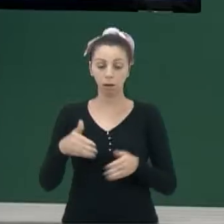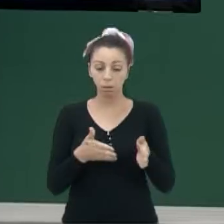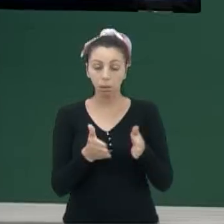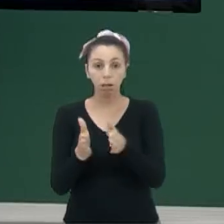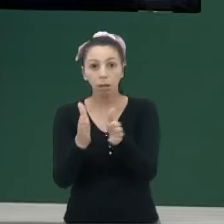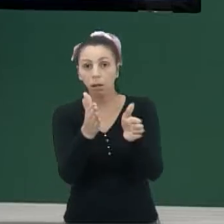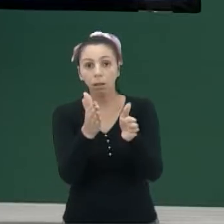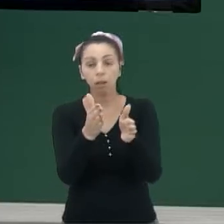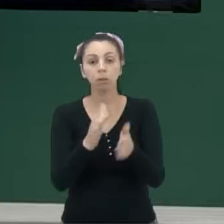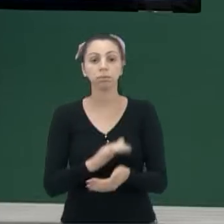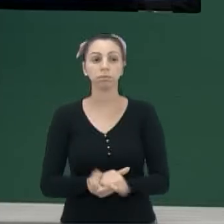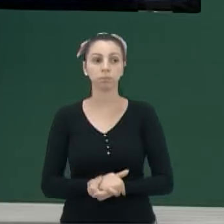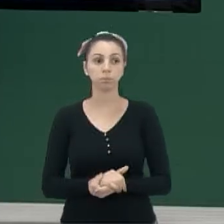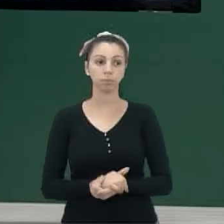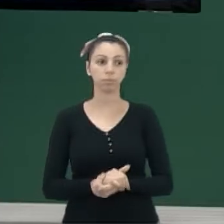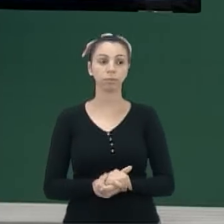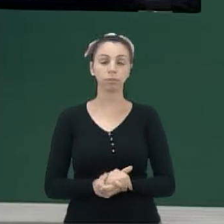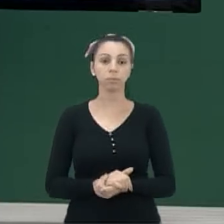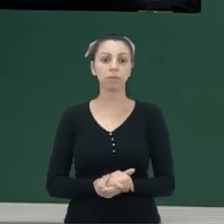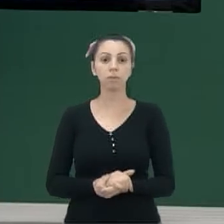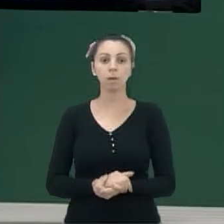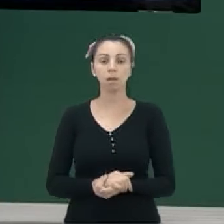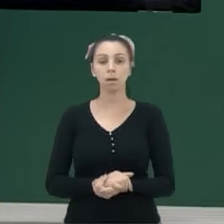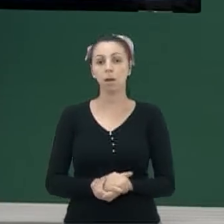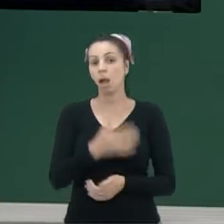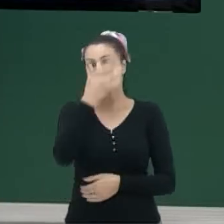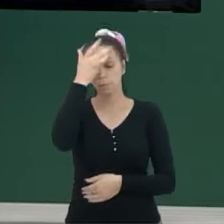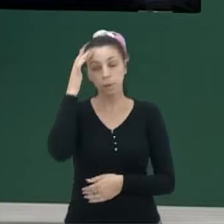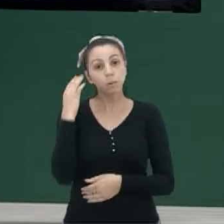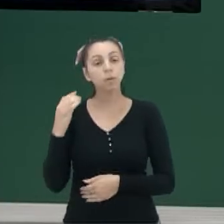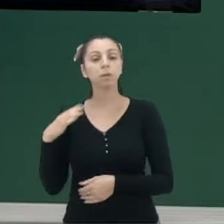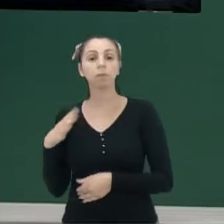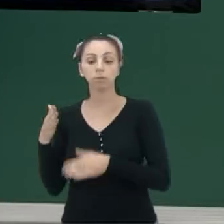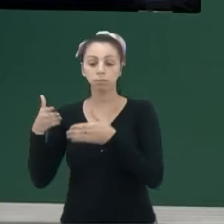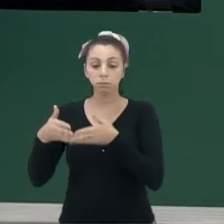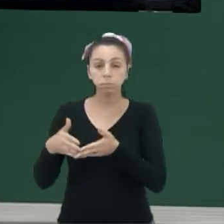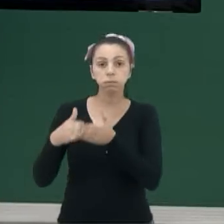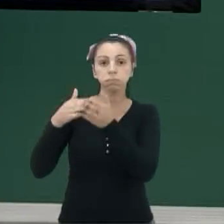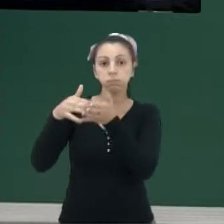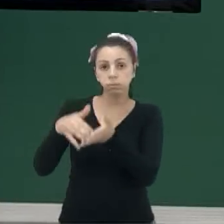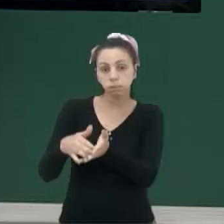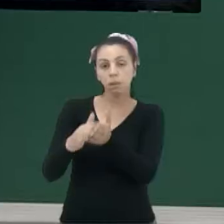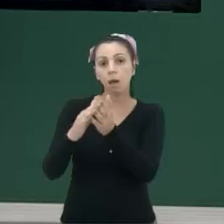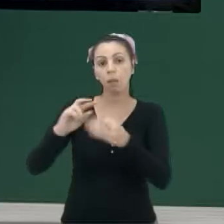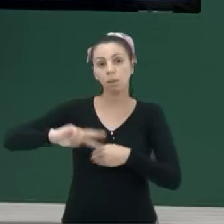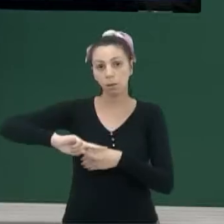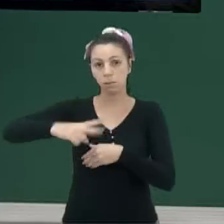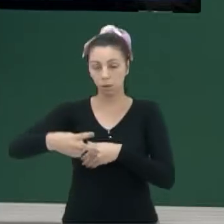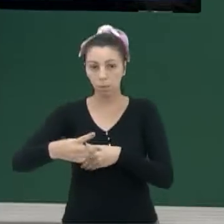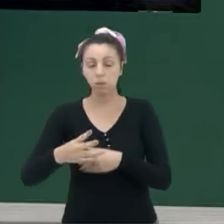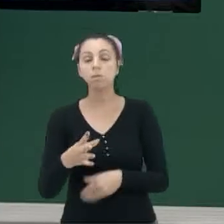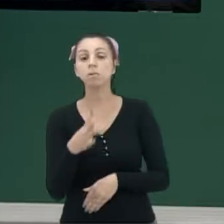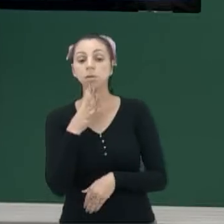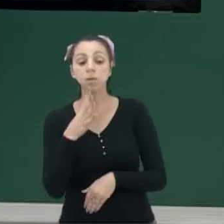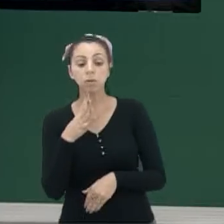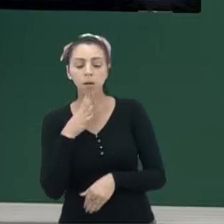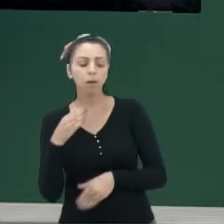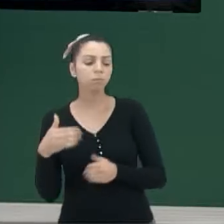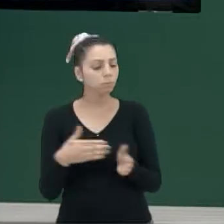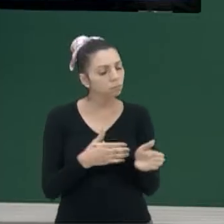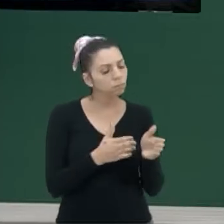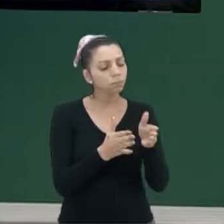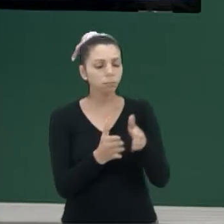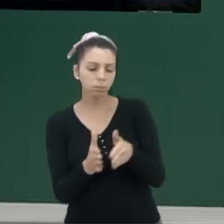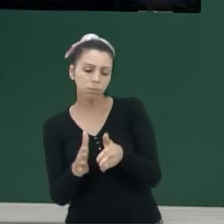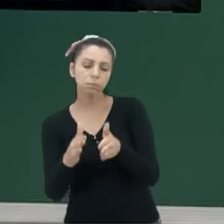vêm depois. Então as pessoas que vão fazer as expedições marítimas na sequência, elas já conhecem o traçado,